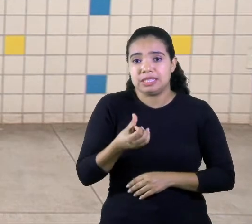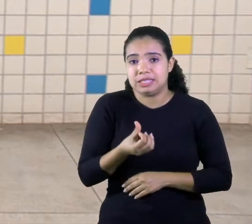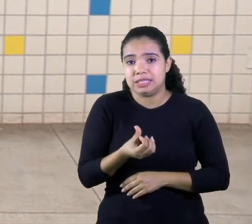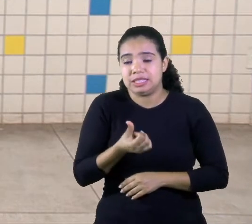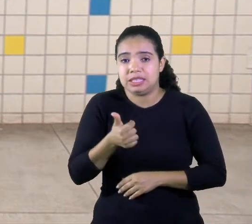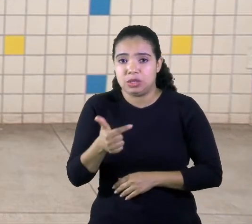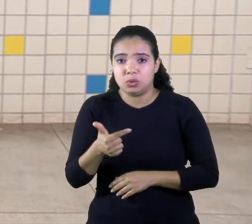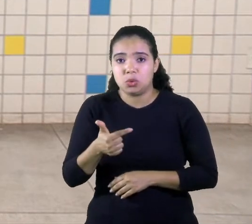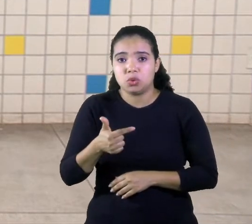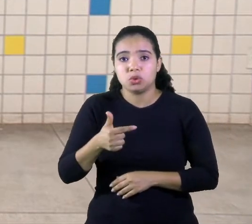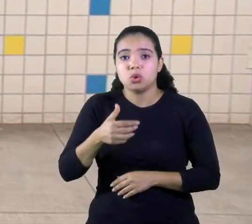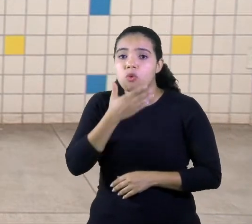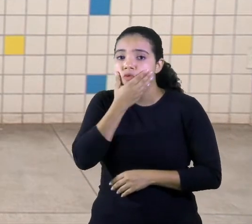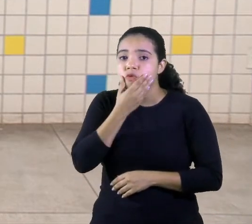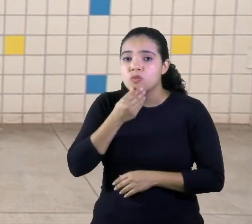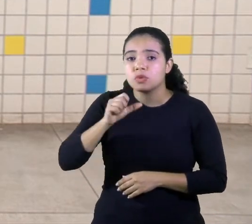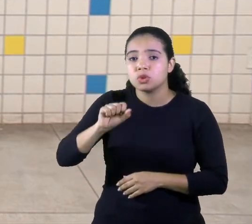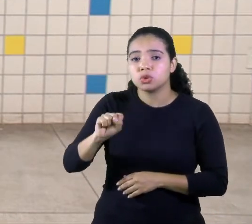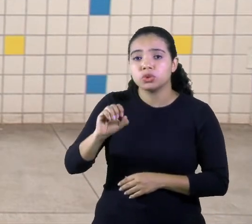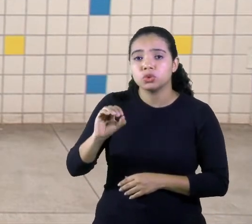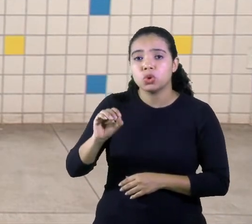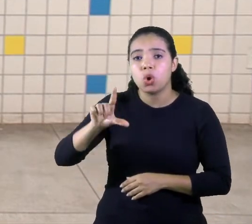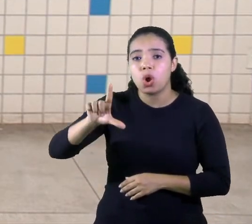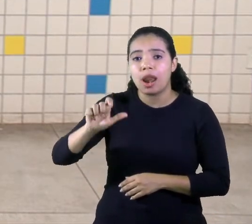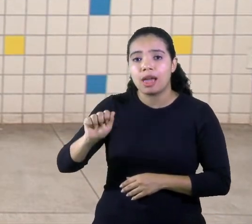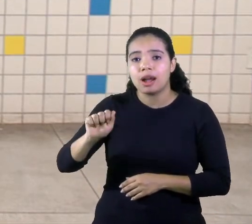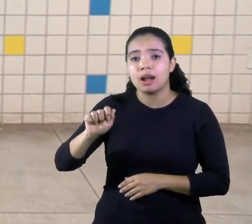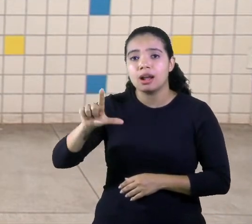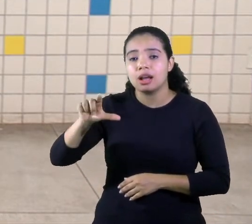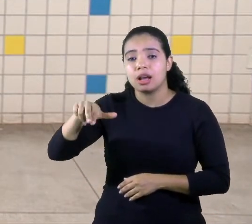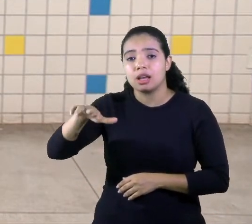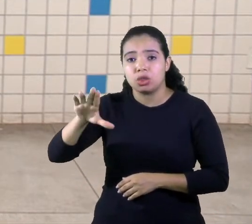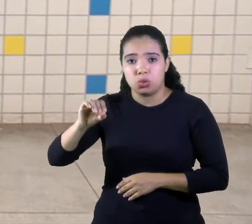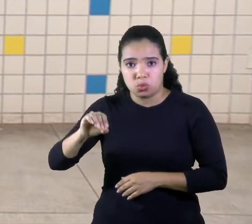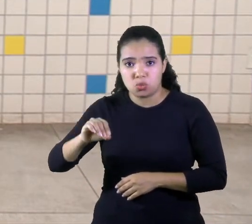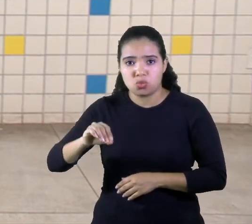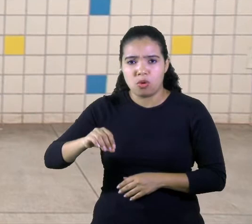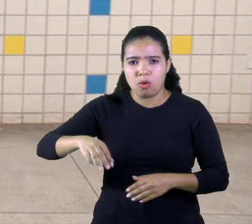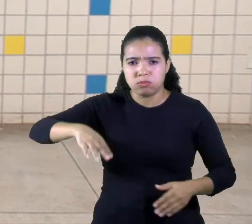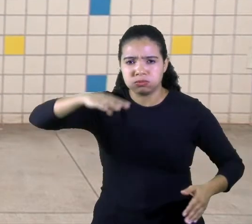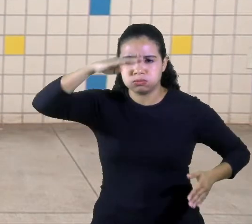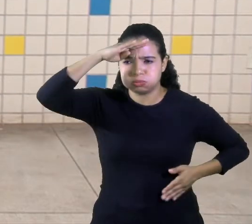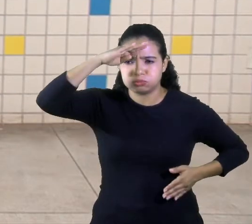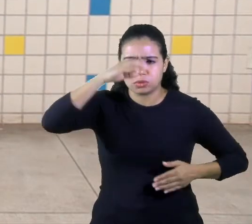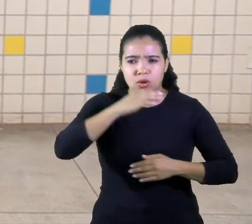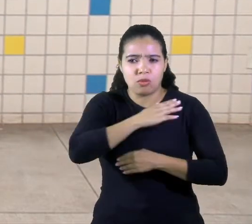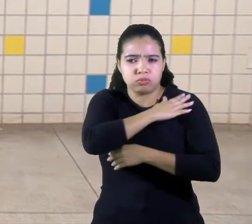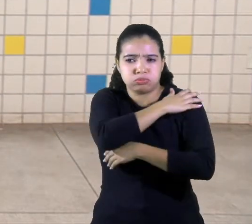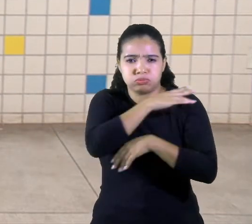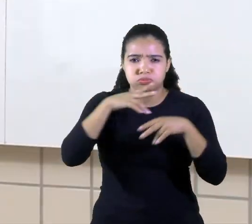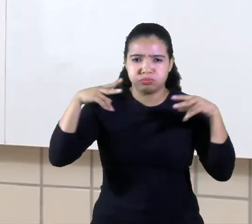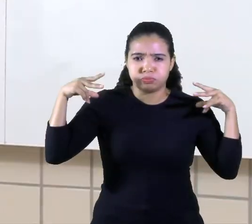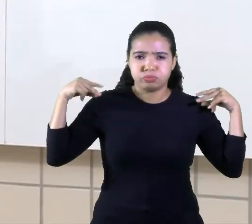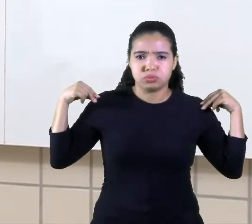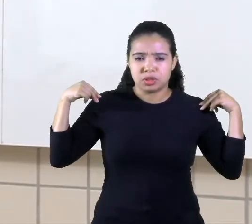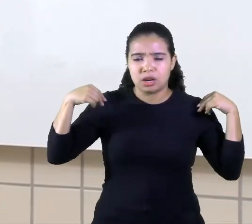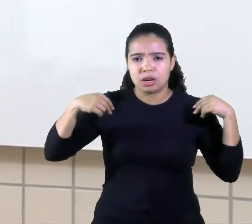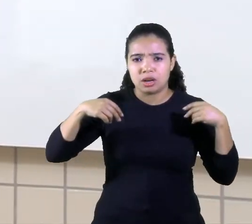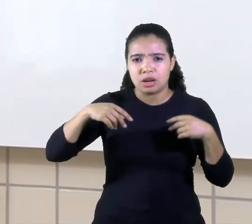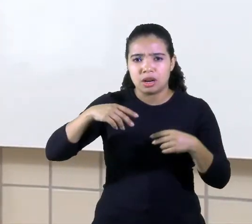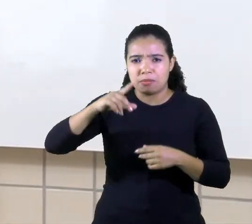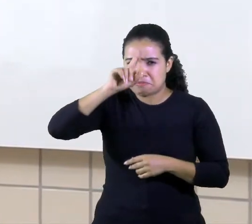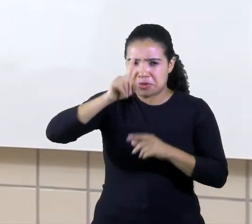era um general militar e ele assume com mão de ferro, era um ditador paraguaio. A Guerra